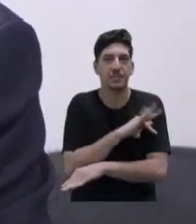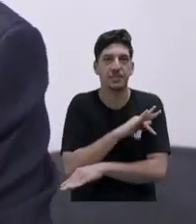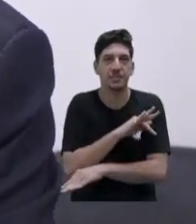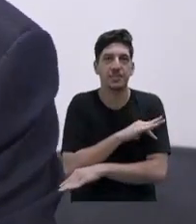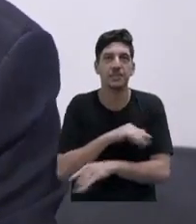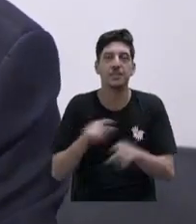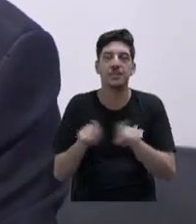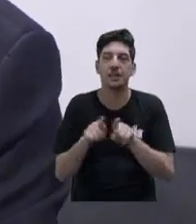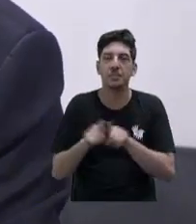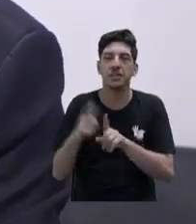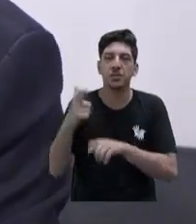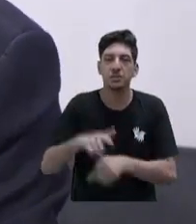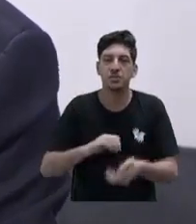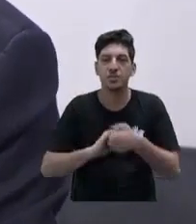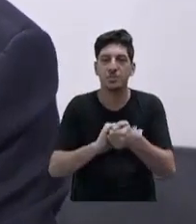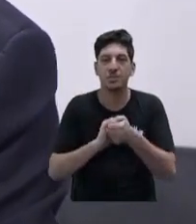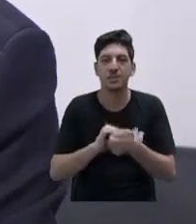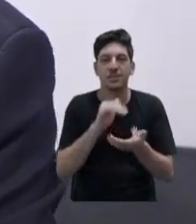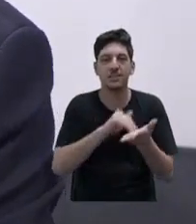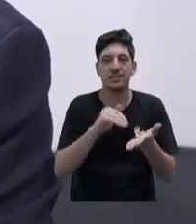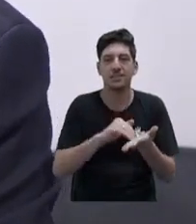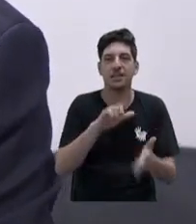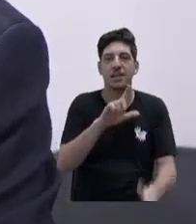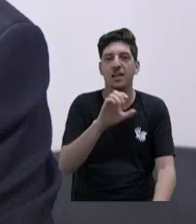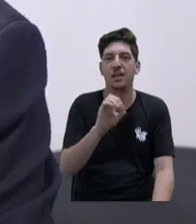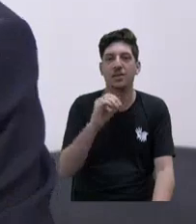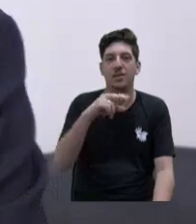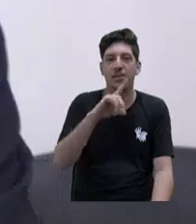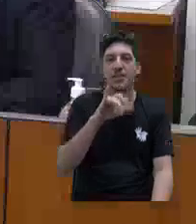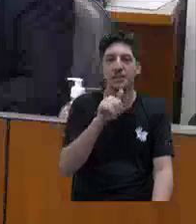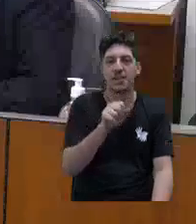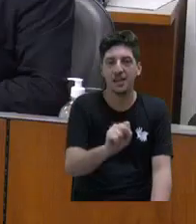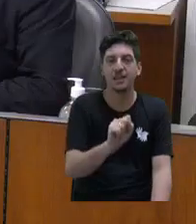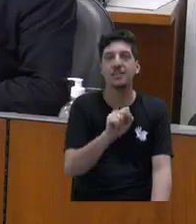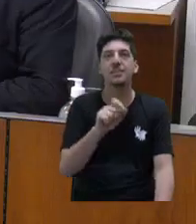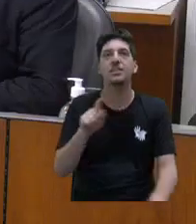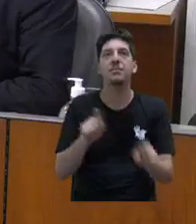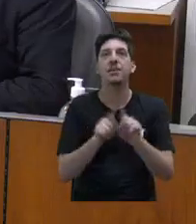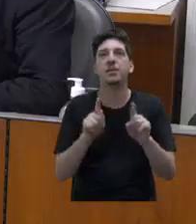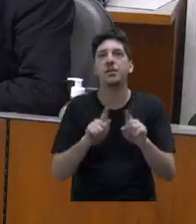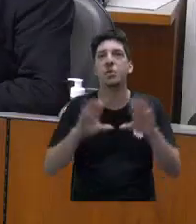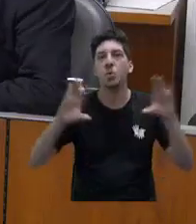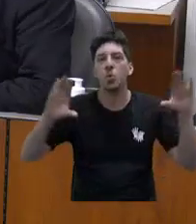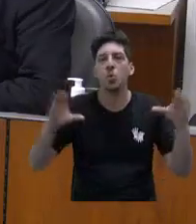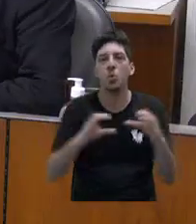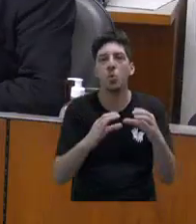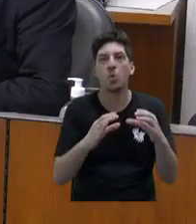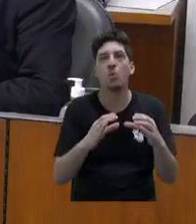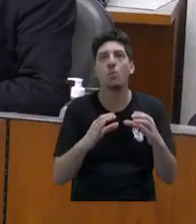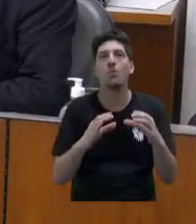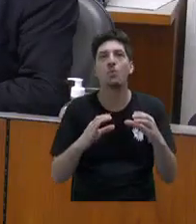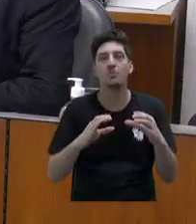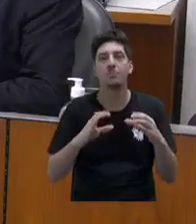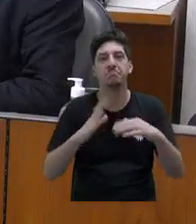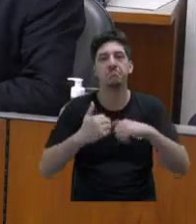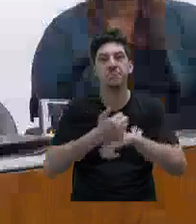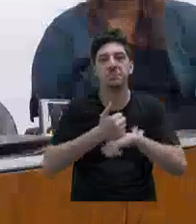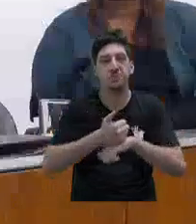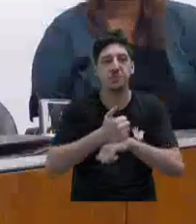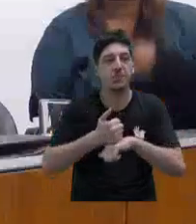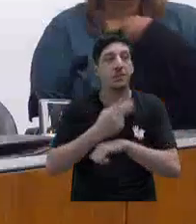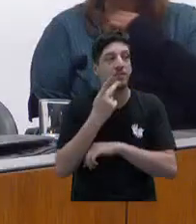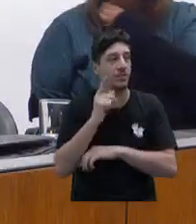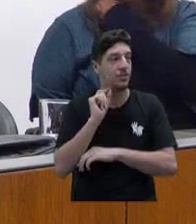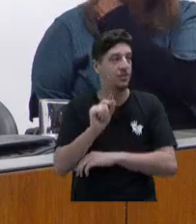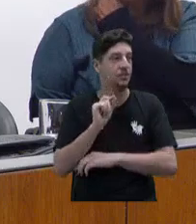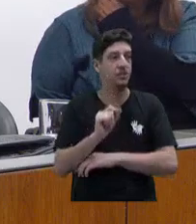e mais uma vez cumprimentar o nosso secretário Leônidas de Oliveira e toda a sua equipe, e dizer que,